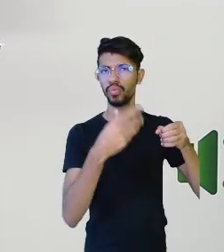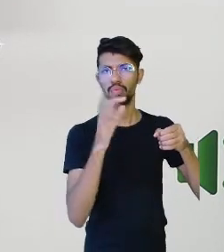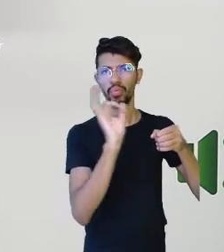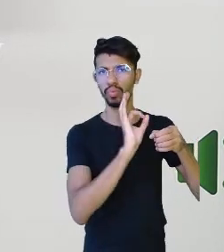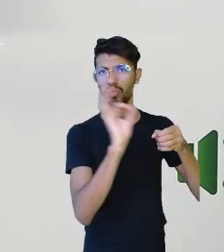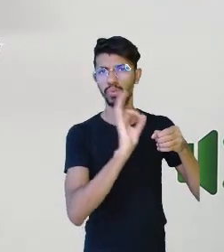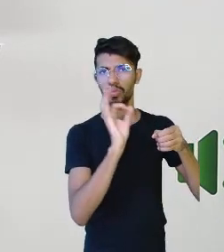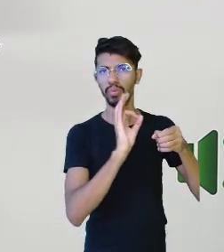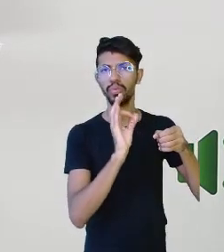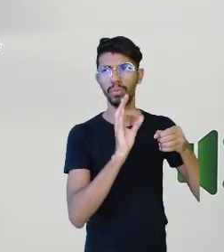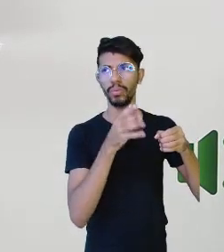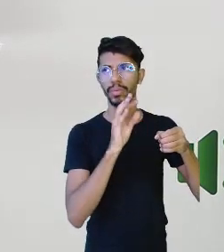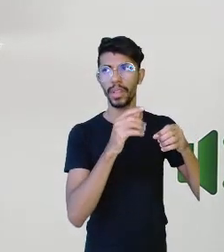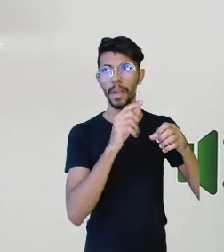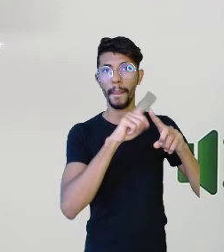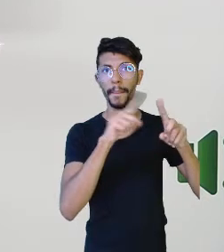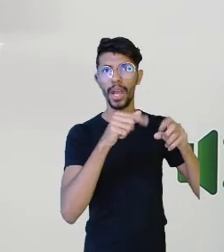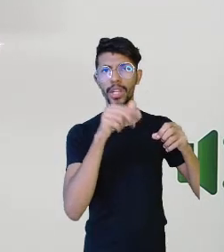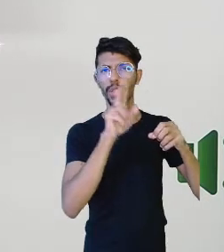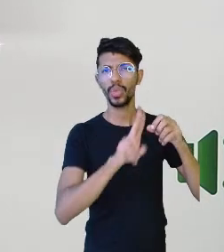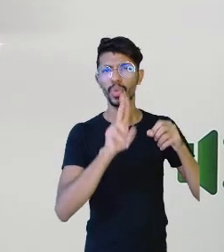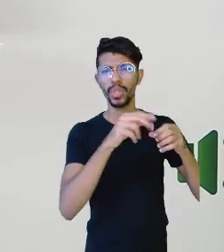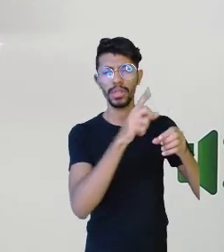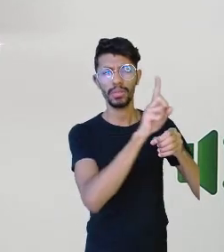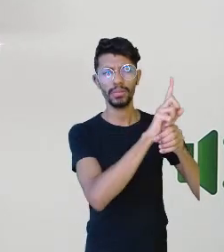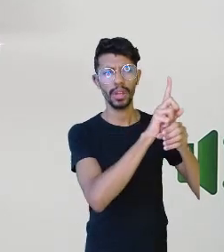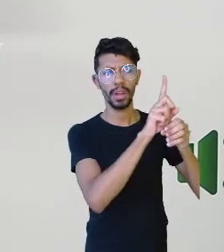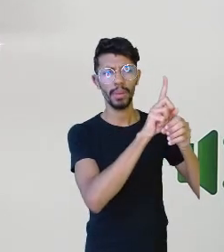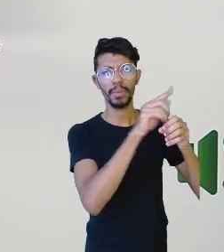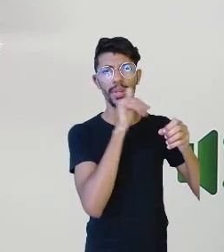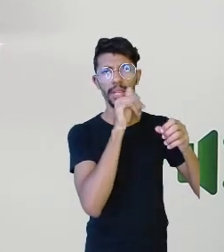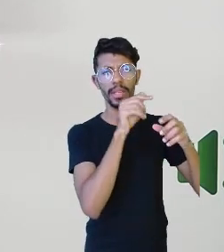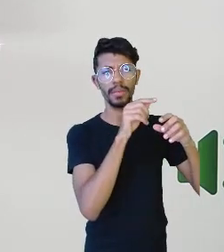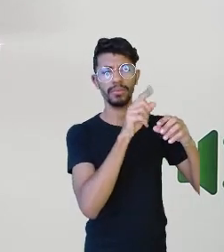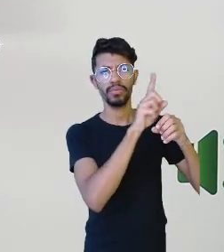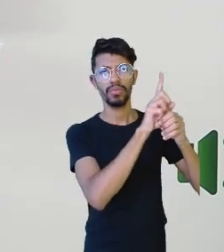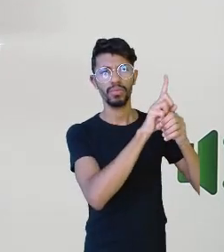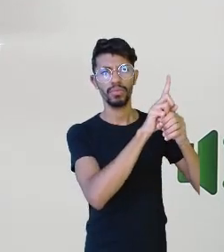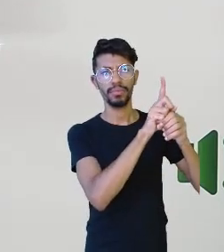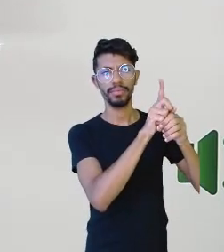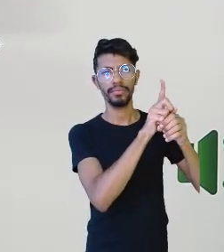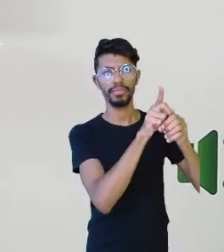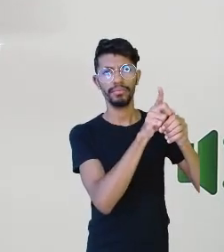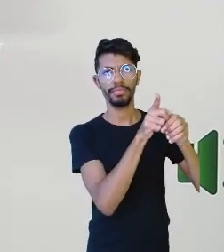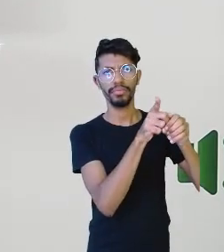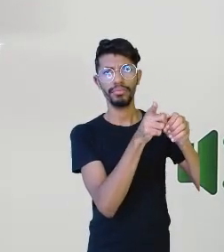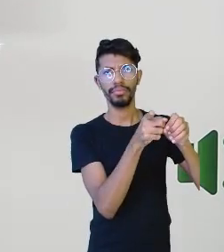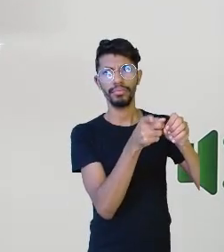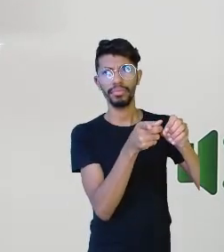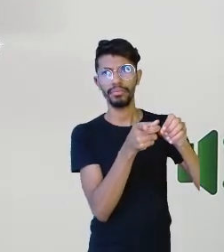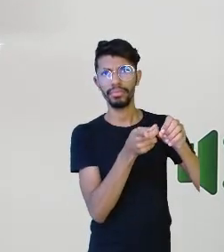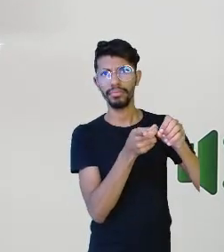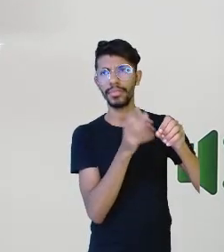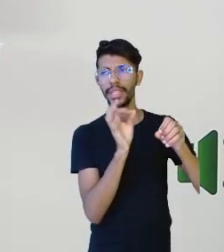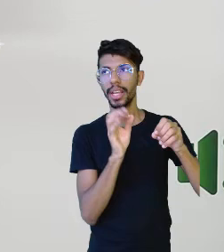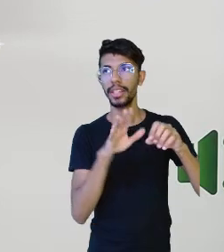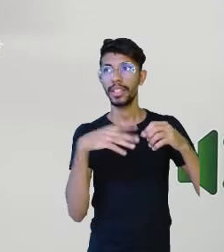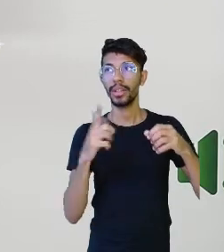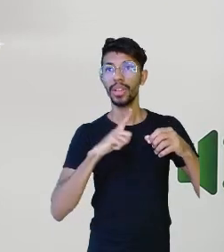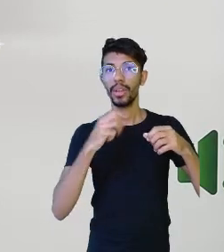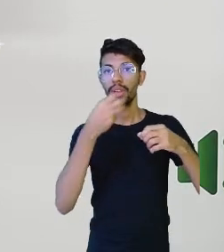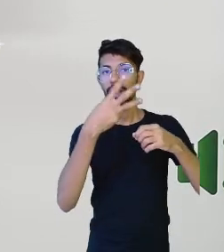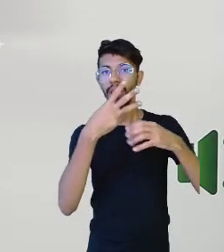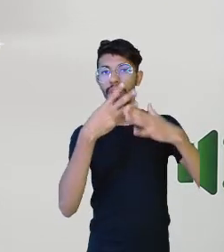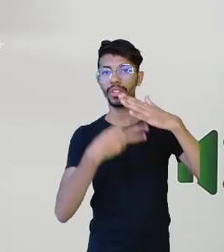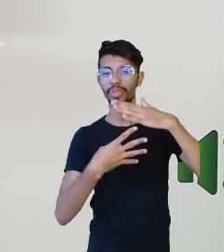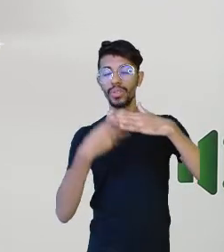consumido, ele vai descendo o ponteiro. Aí aqui eu já tenho 3/4. Se eu consumir